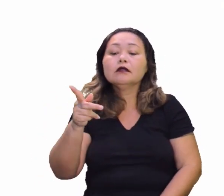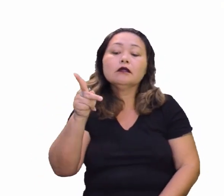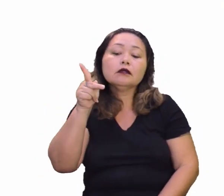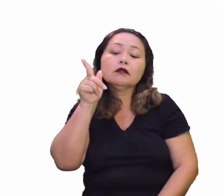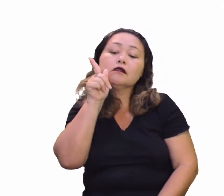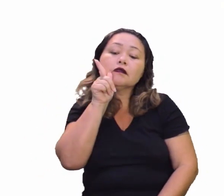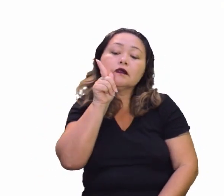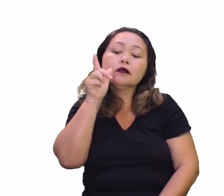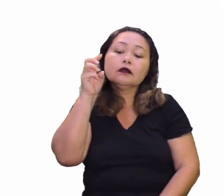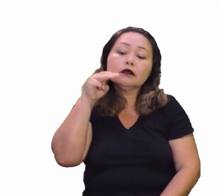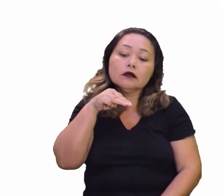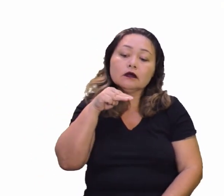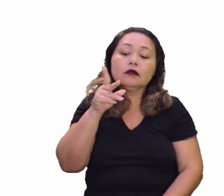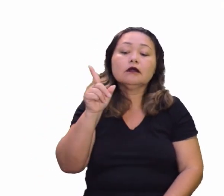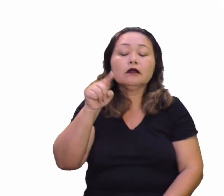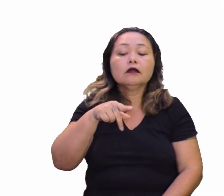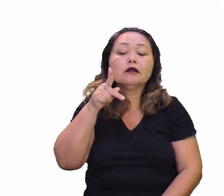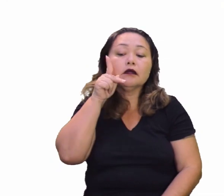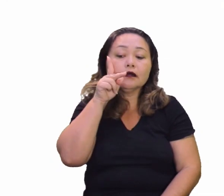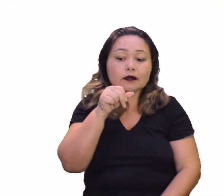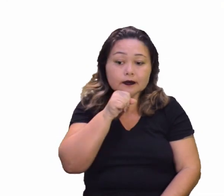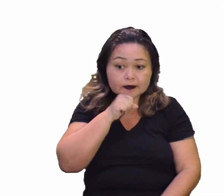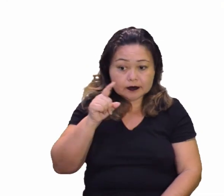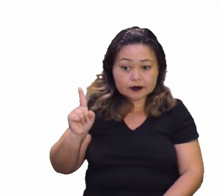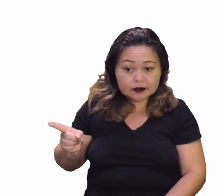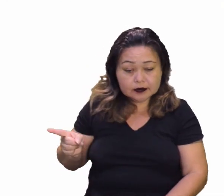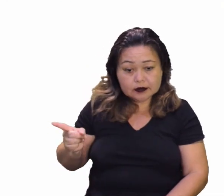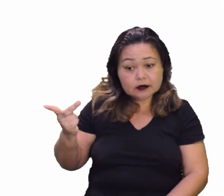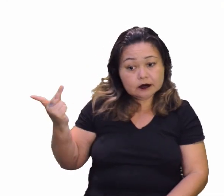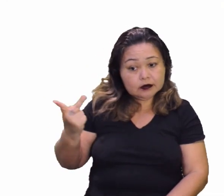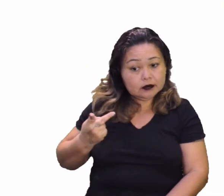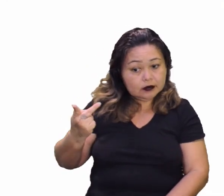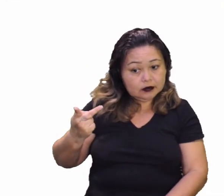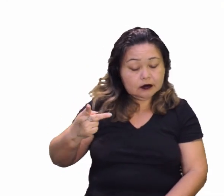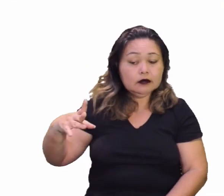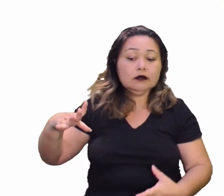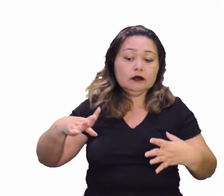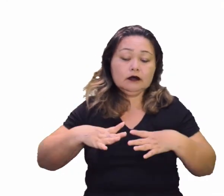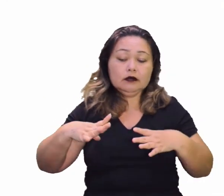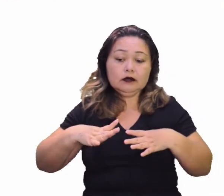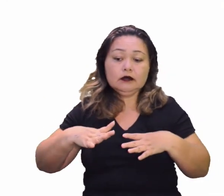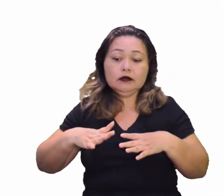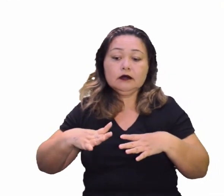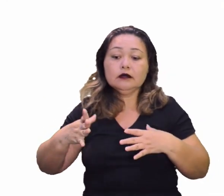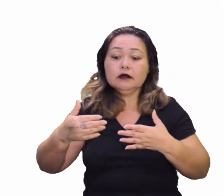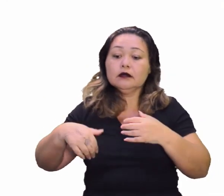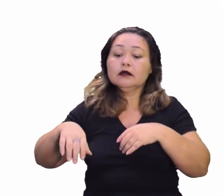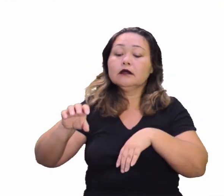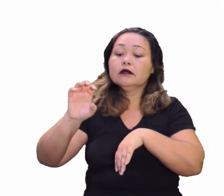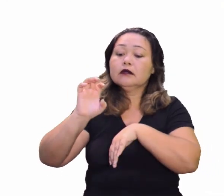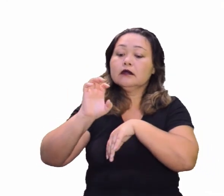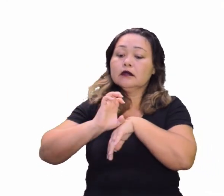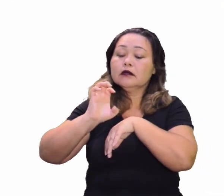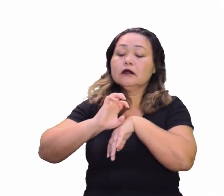de Guajará-Mirim e Porto Velho. Exatamente. E é a partir dessas duas cidades, porque Rondônia fica, como por muito tempo, sendo só